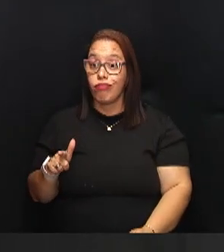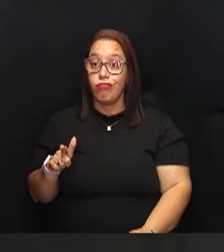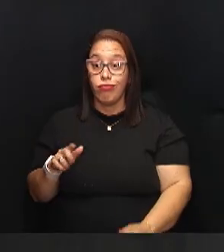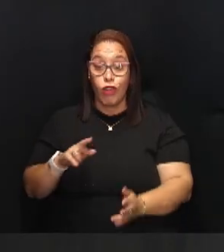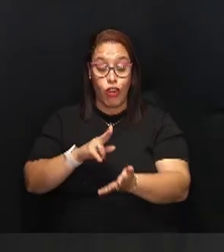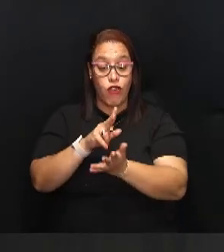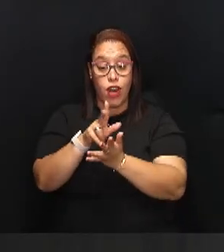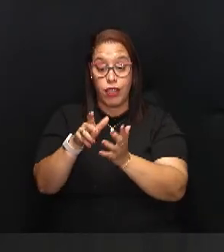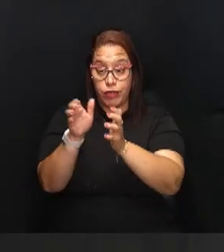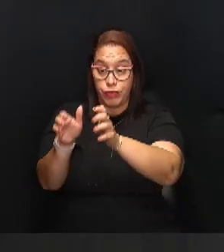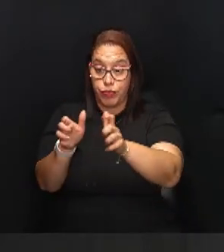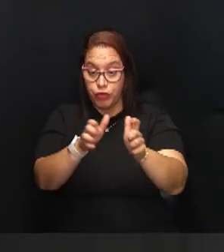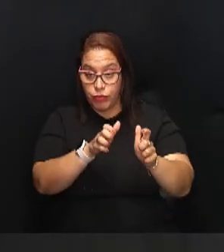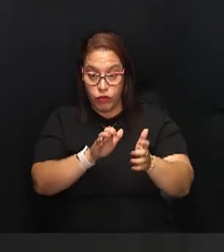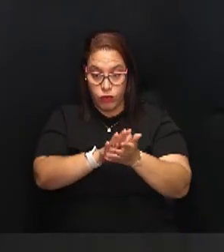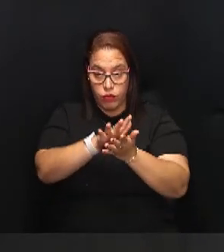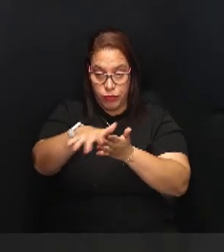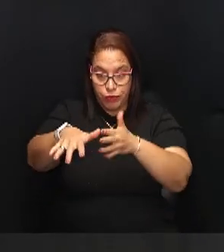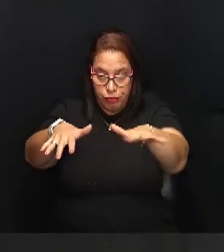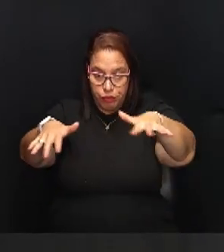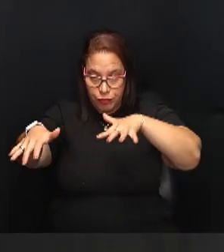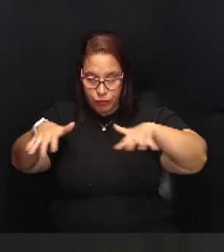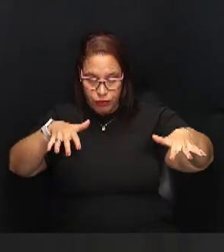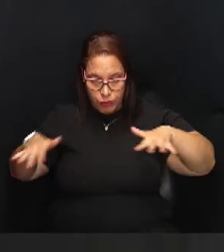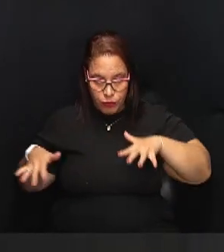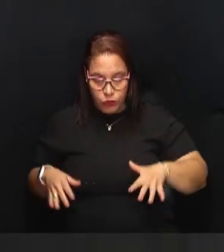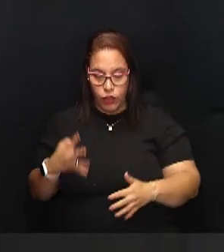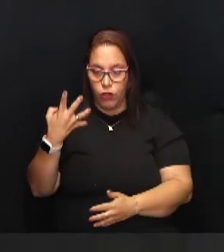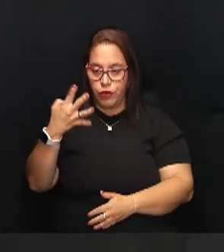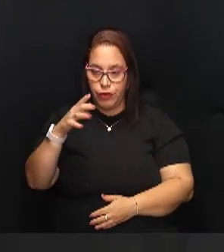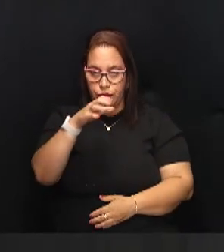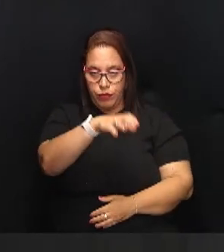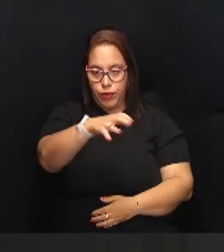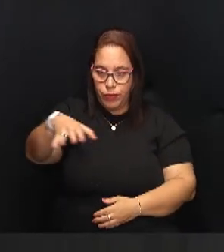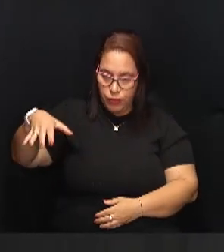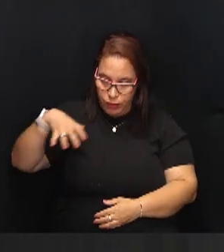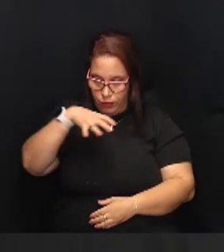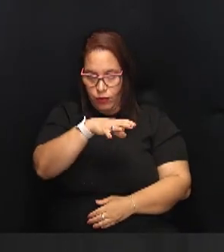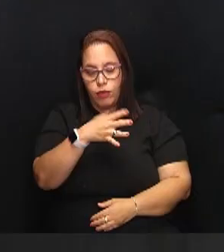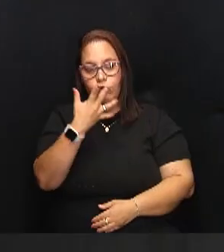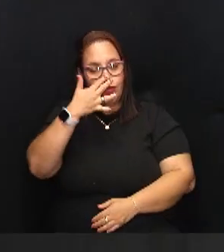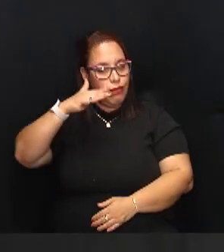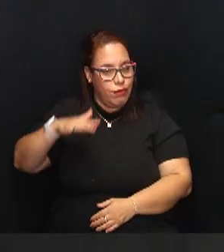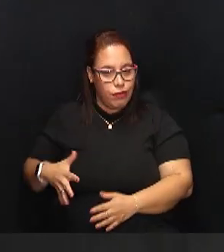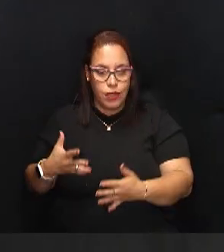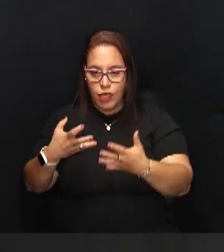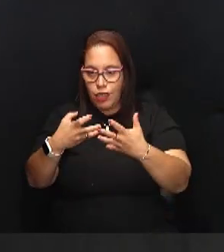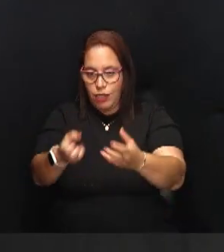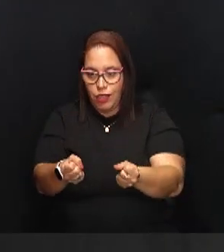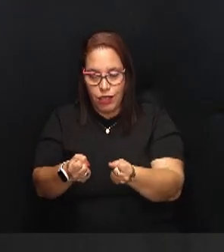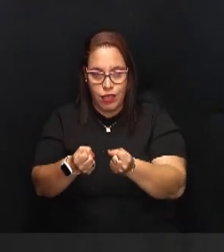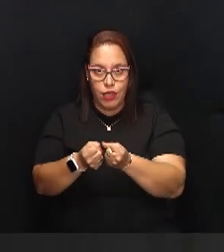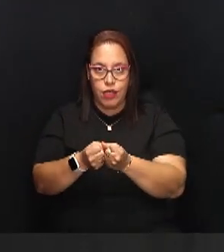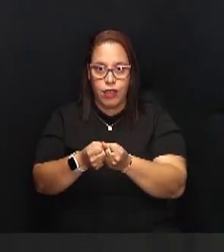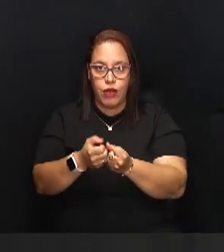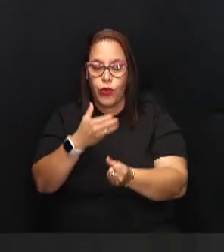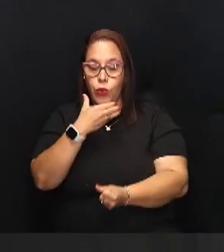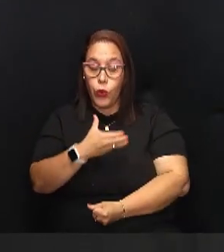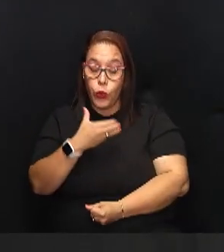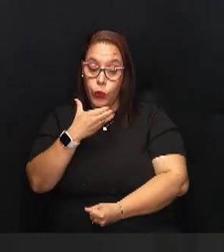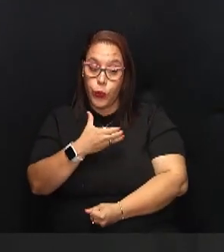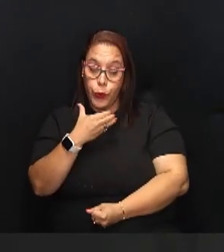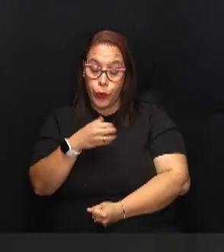várias regiões, tudo descentralizado, né? Os 4 cantos da cidade, as crianças recebendo, o Papai